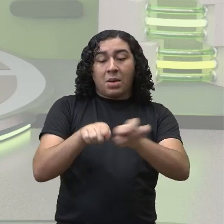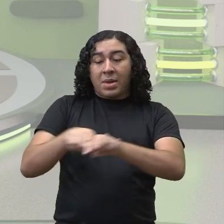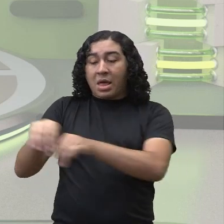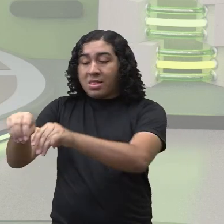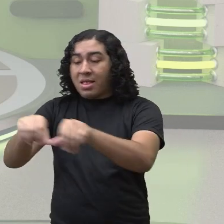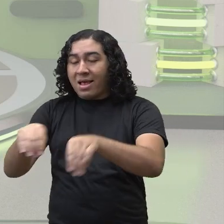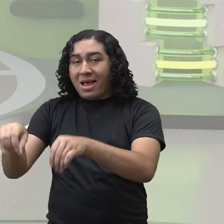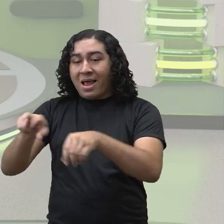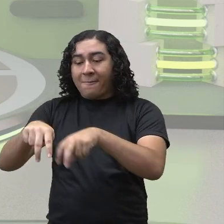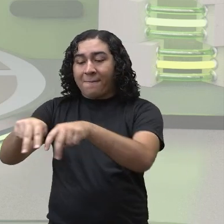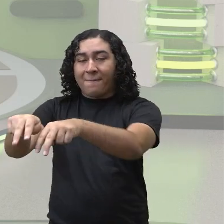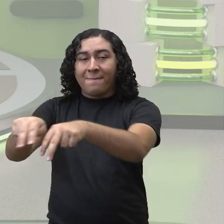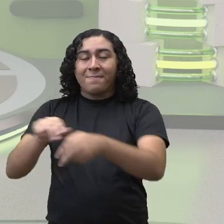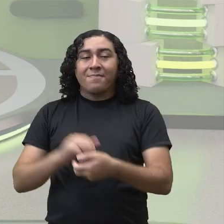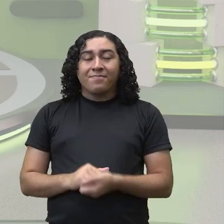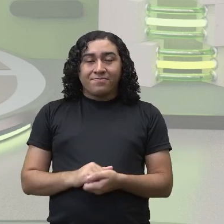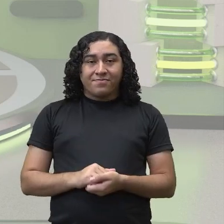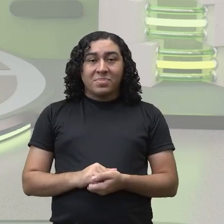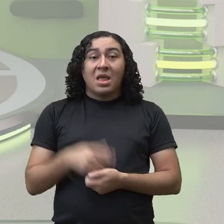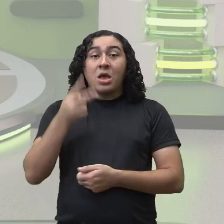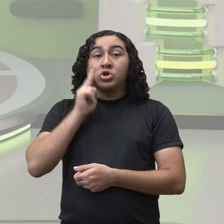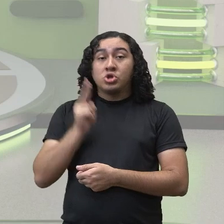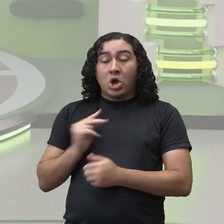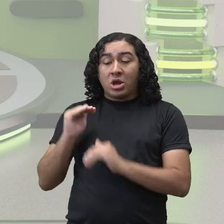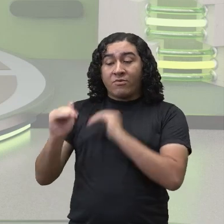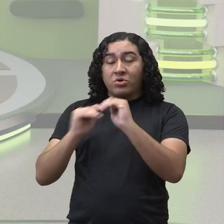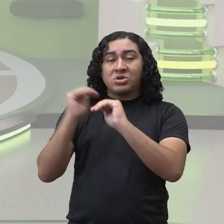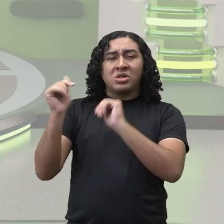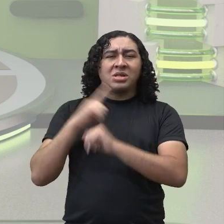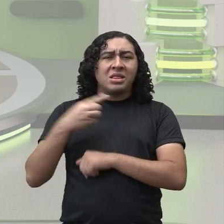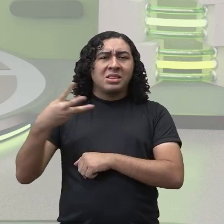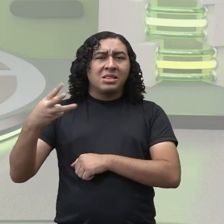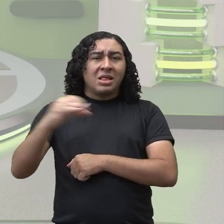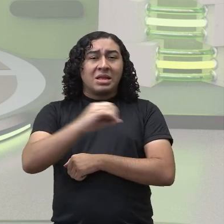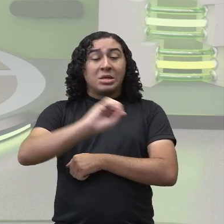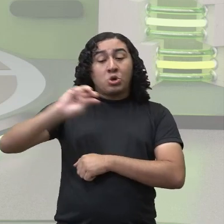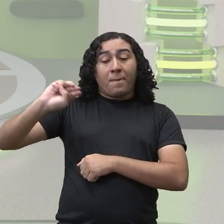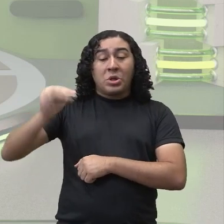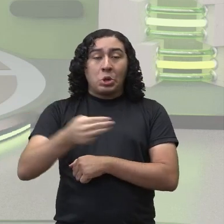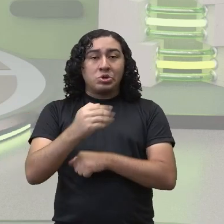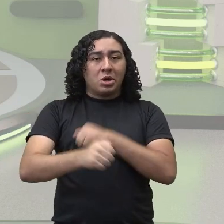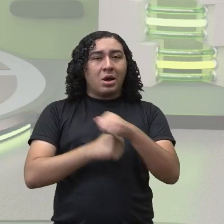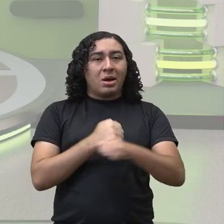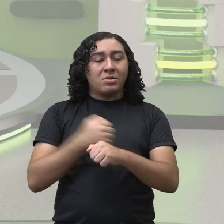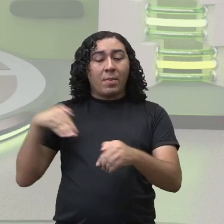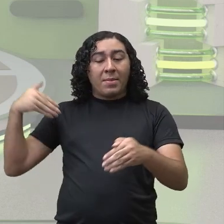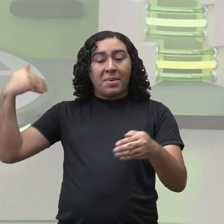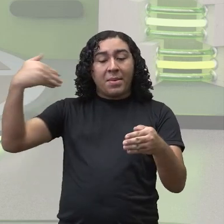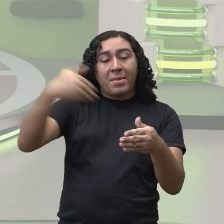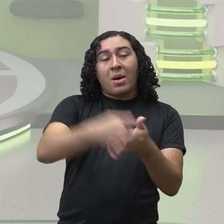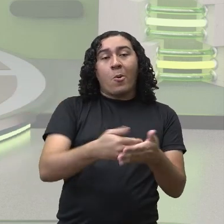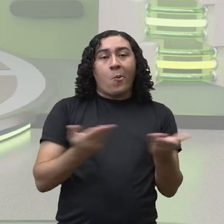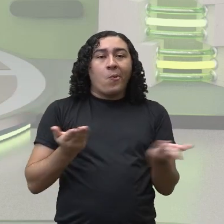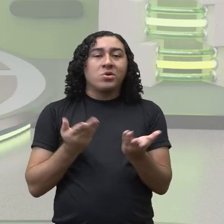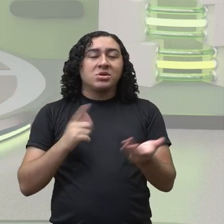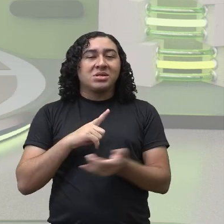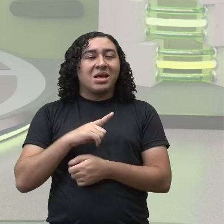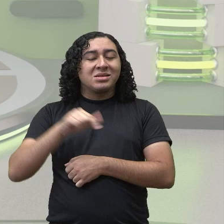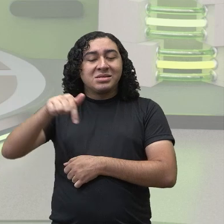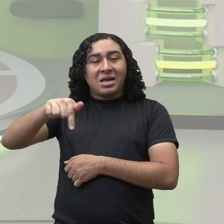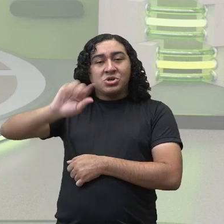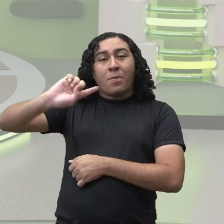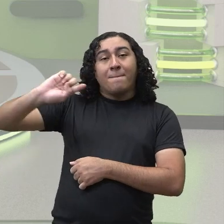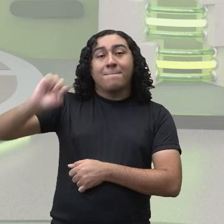história evolutiva remonta cerca de 300 milhões de anos e hoje somam mais de 7.000 espécies